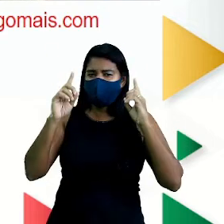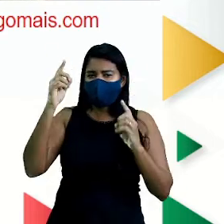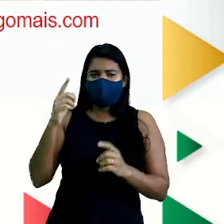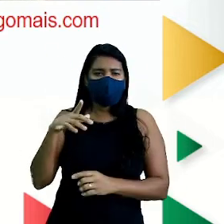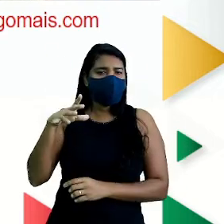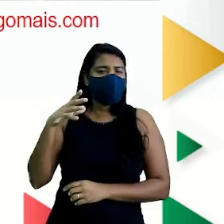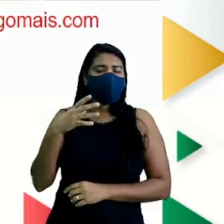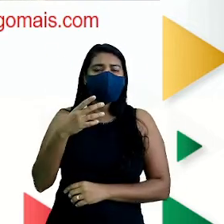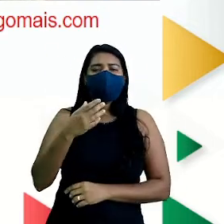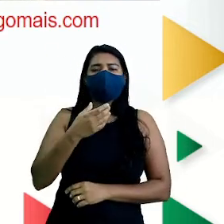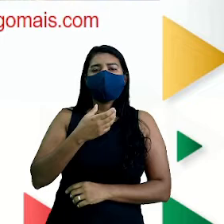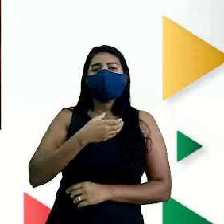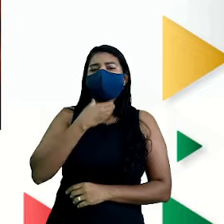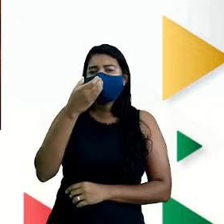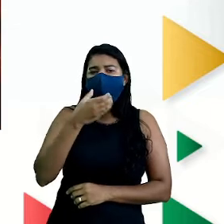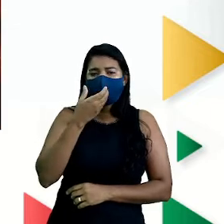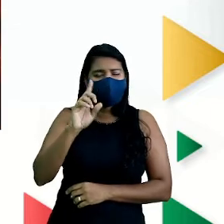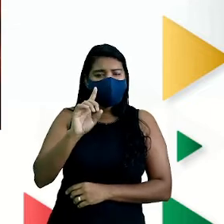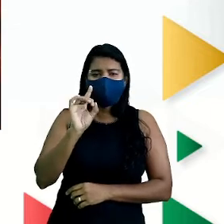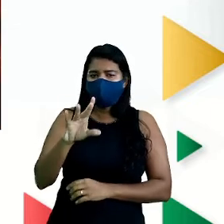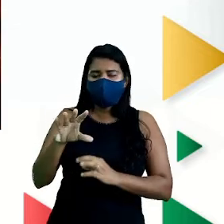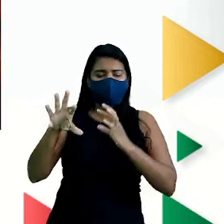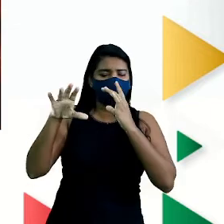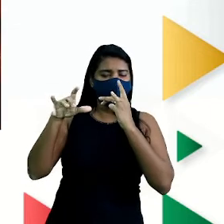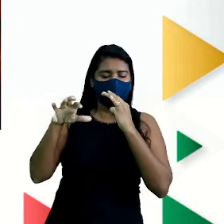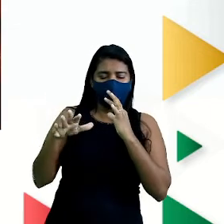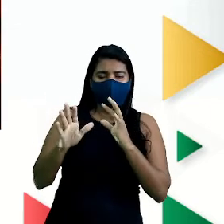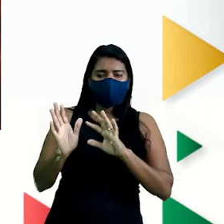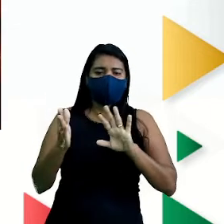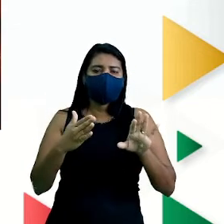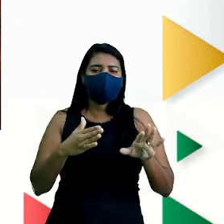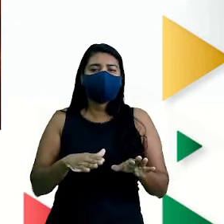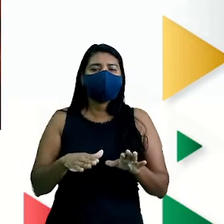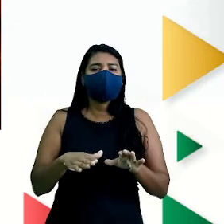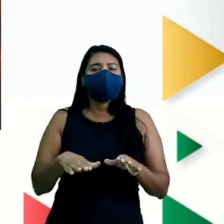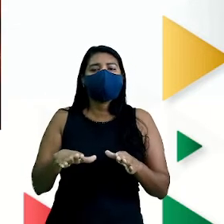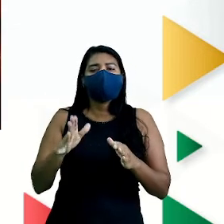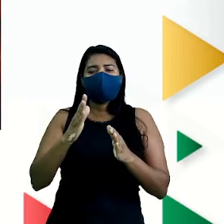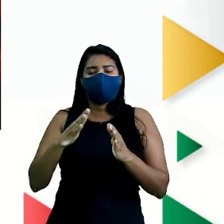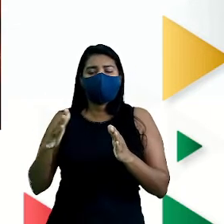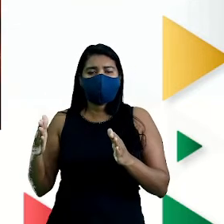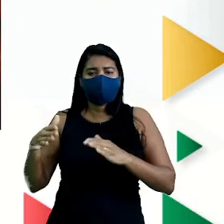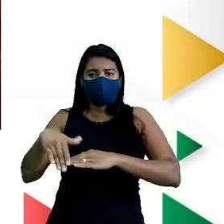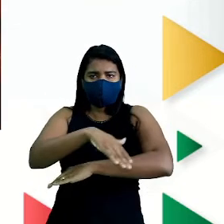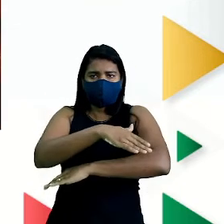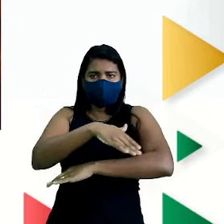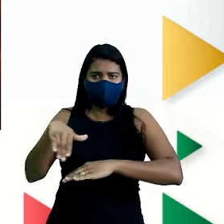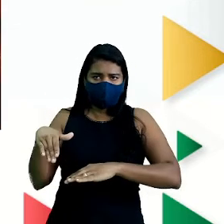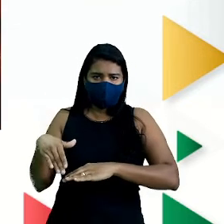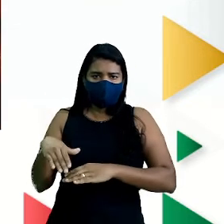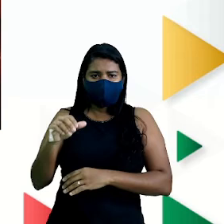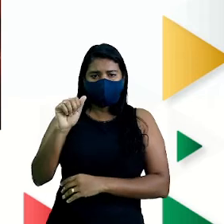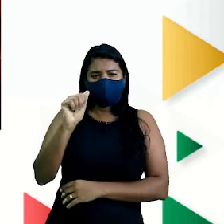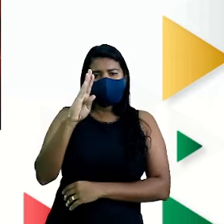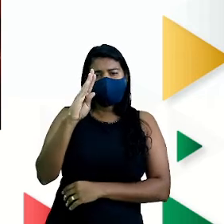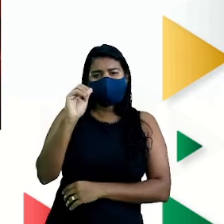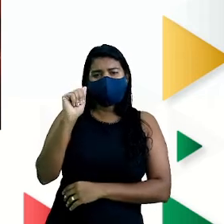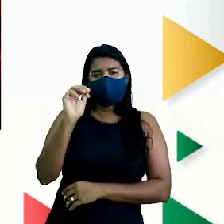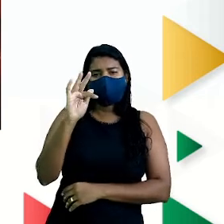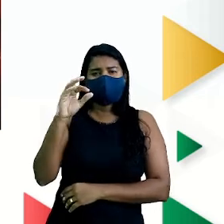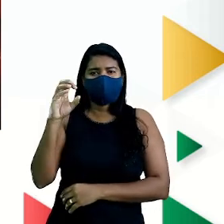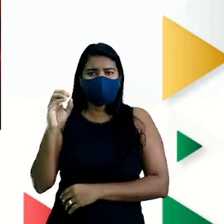tem letra, é apenas instrumental. E tem as suas subdivisões do frevo de rua. Frevo de abafo tem por